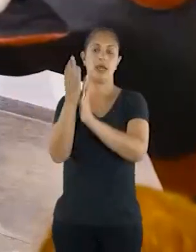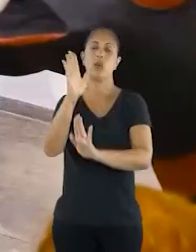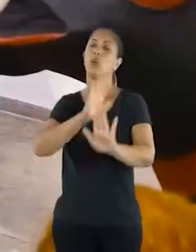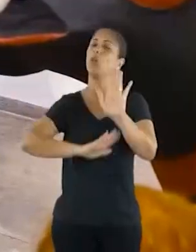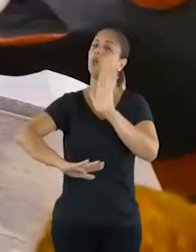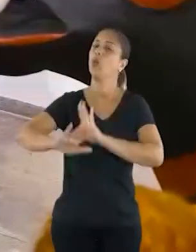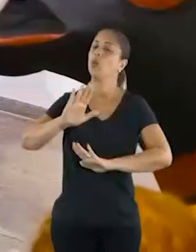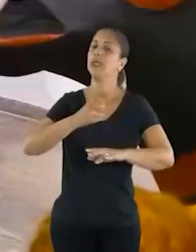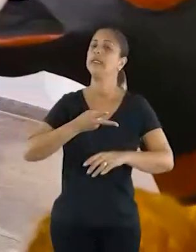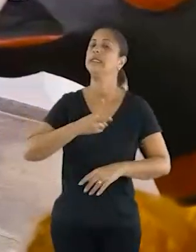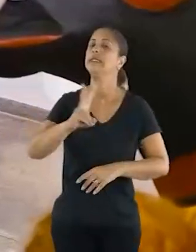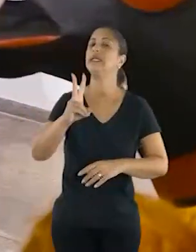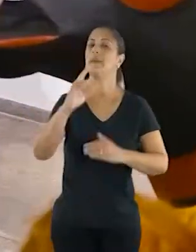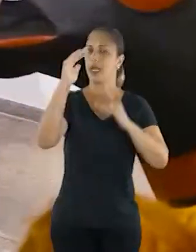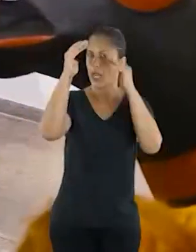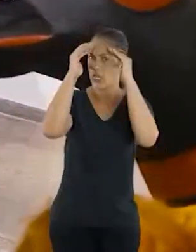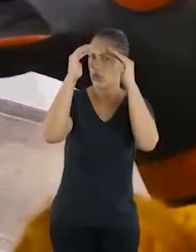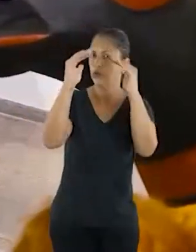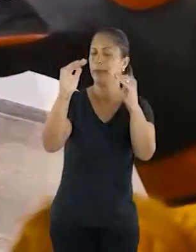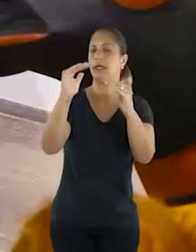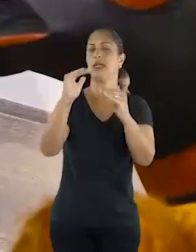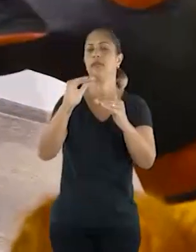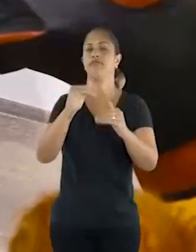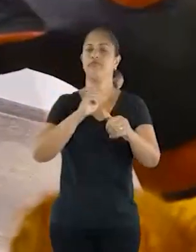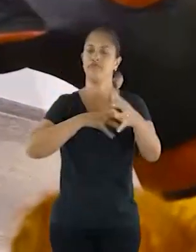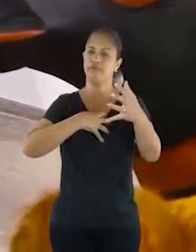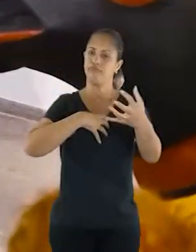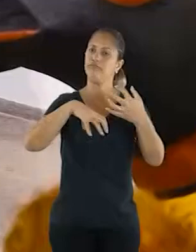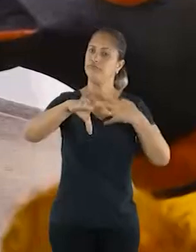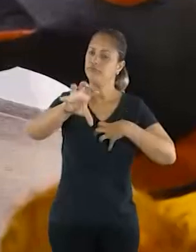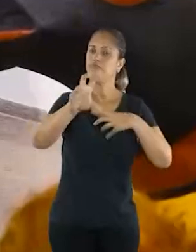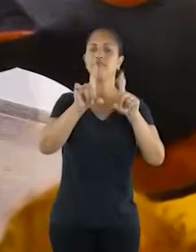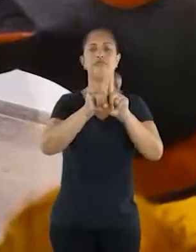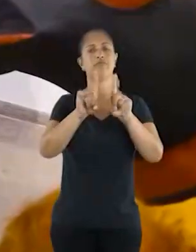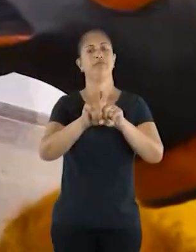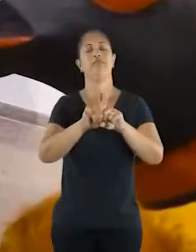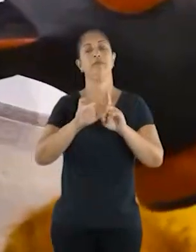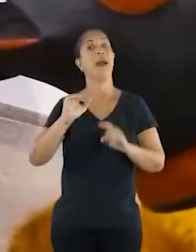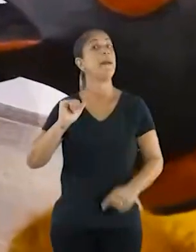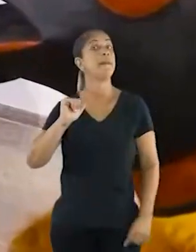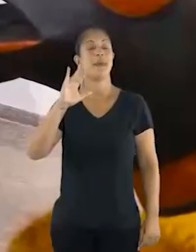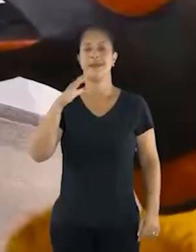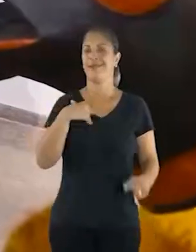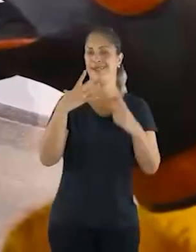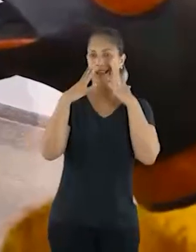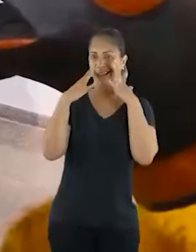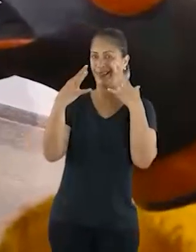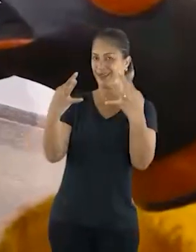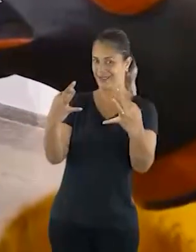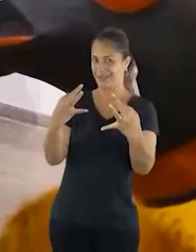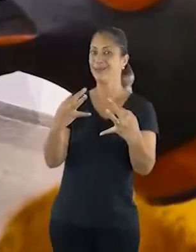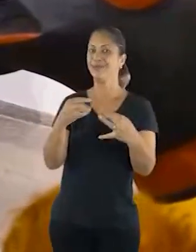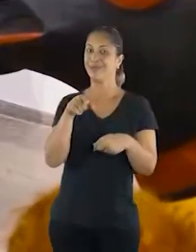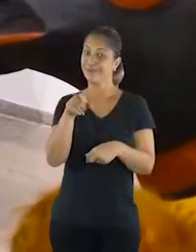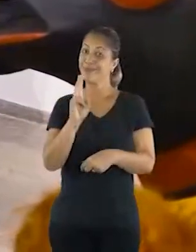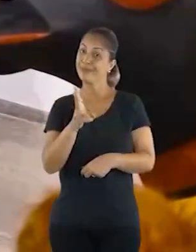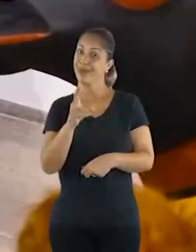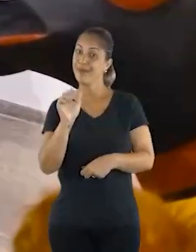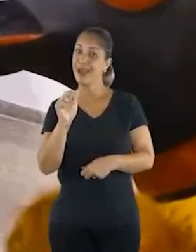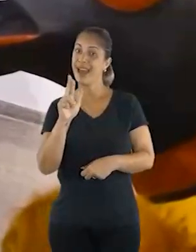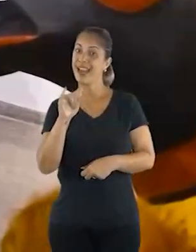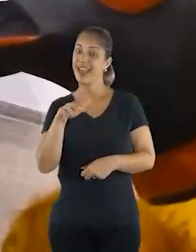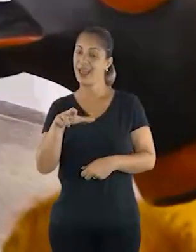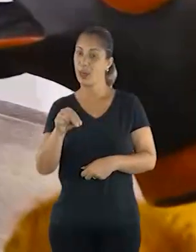cuidadosamente, sempre com o maior respeito pelo outro. Né? Essa foi a coisa que mais me chamou a atenção no próprio